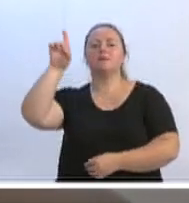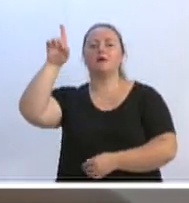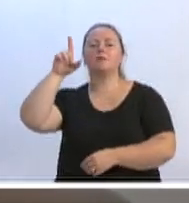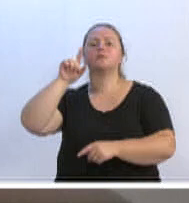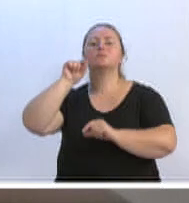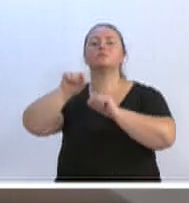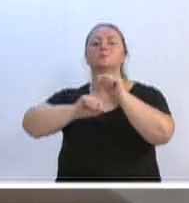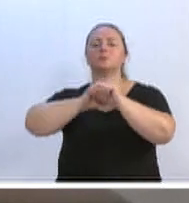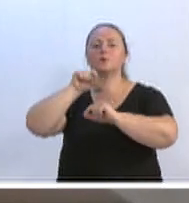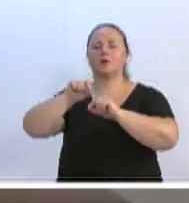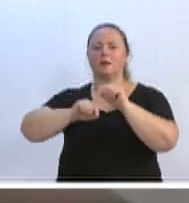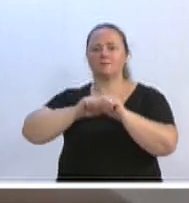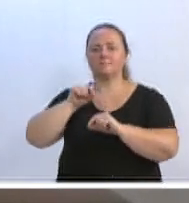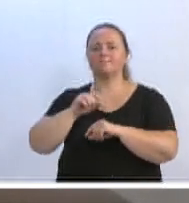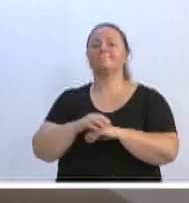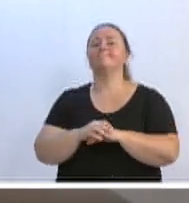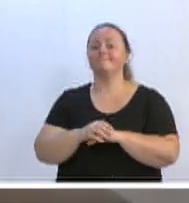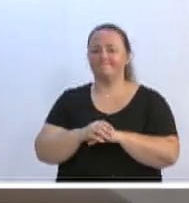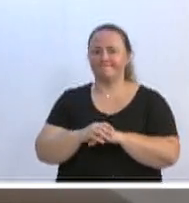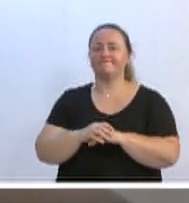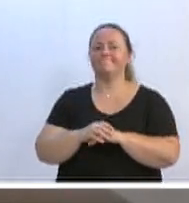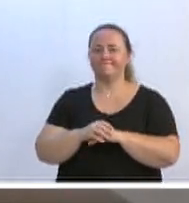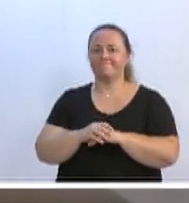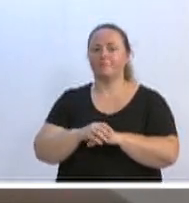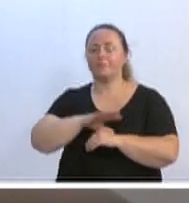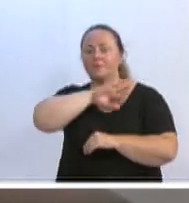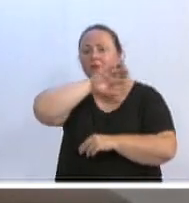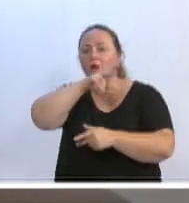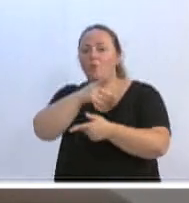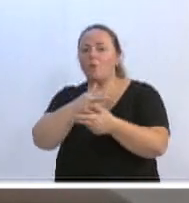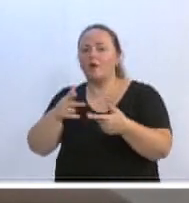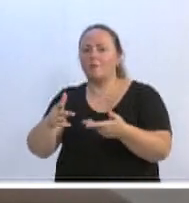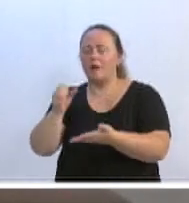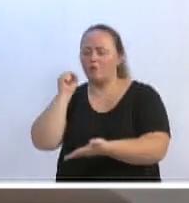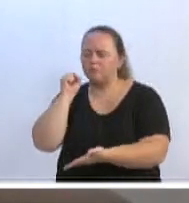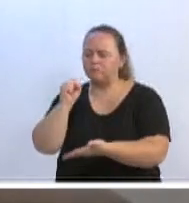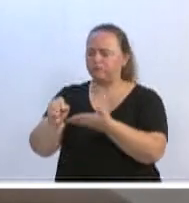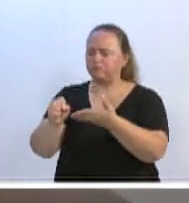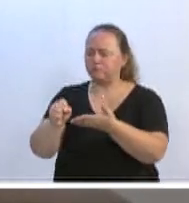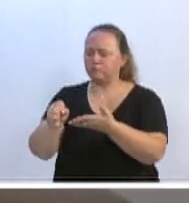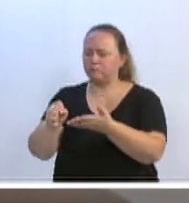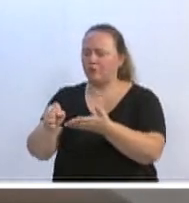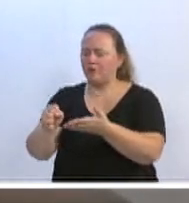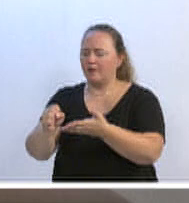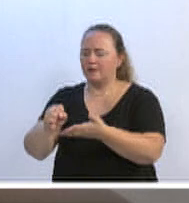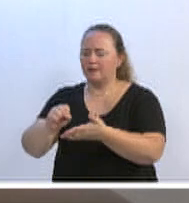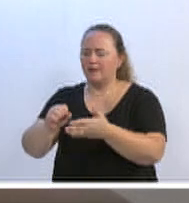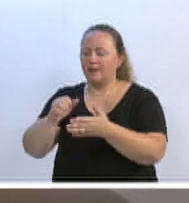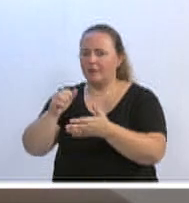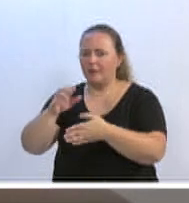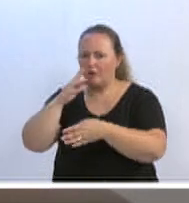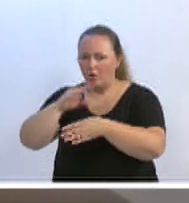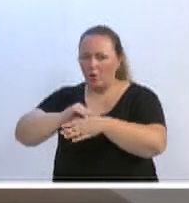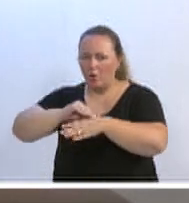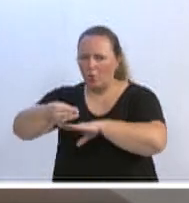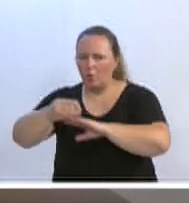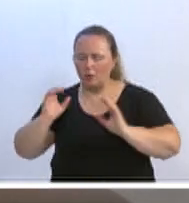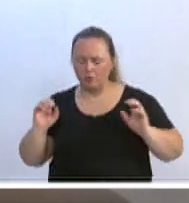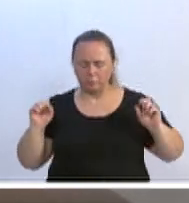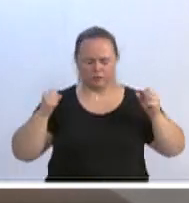e ele veste o homem para cobrir a sua nudez. Em Apocalipse, no